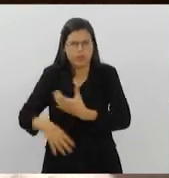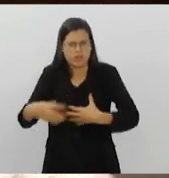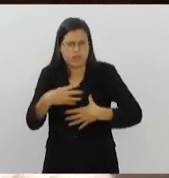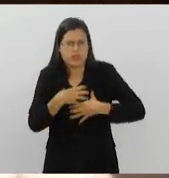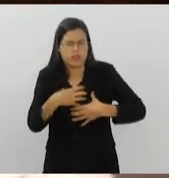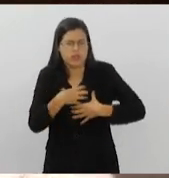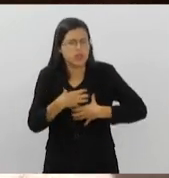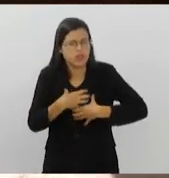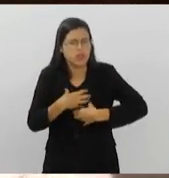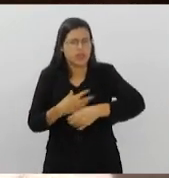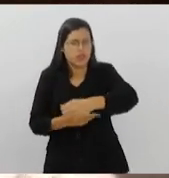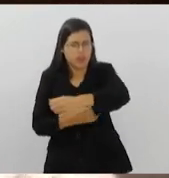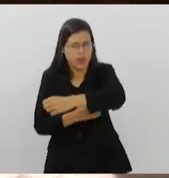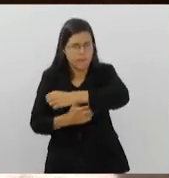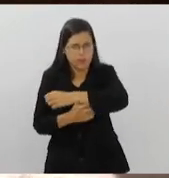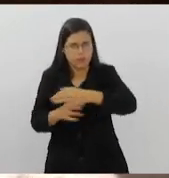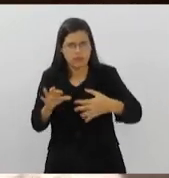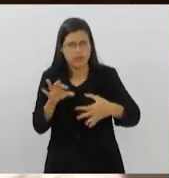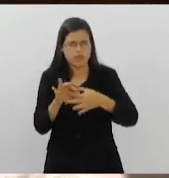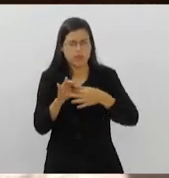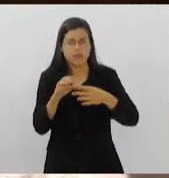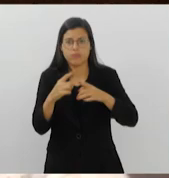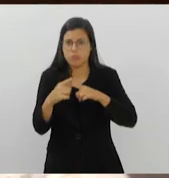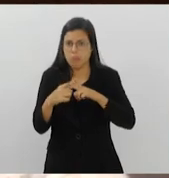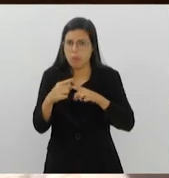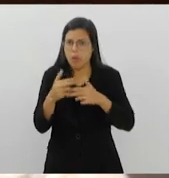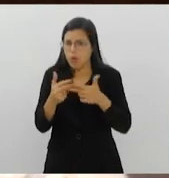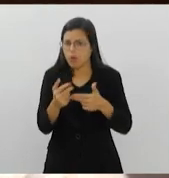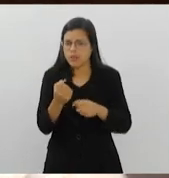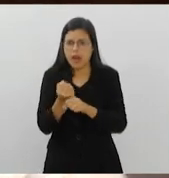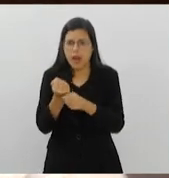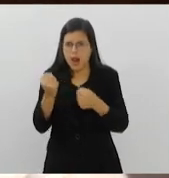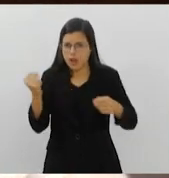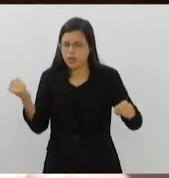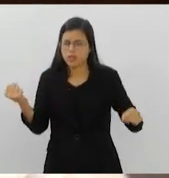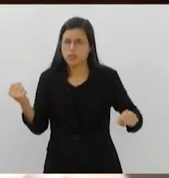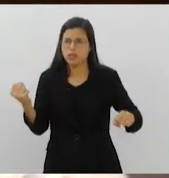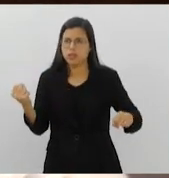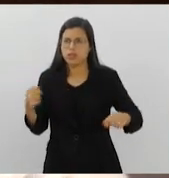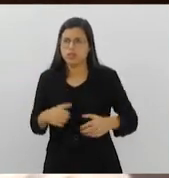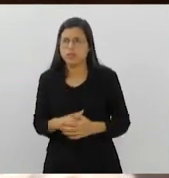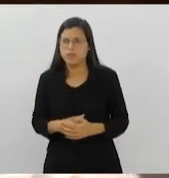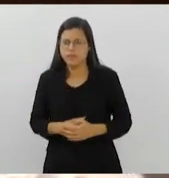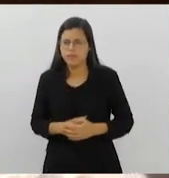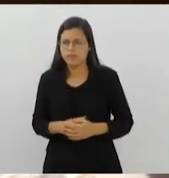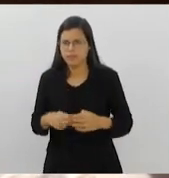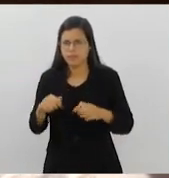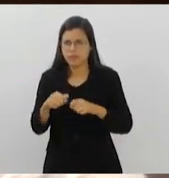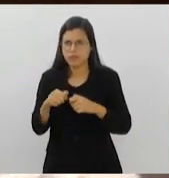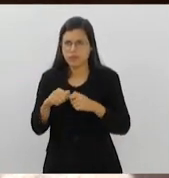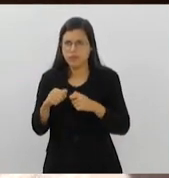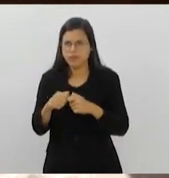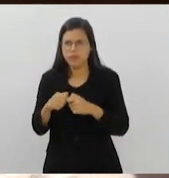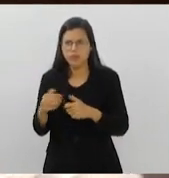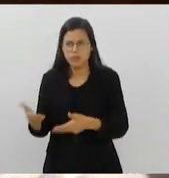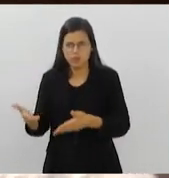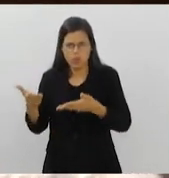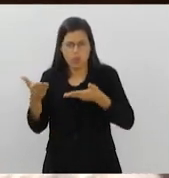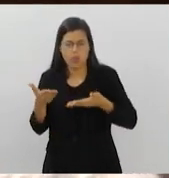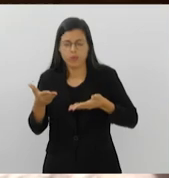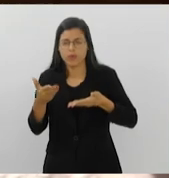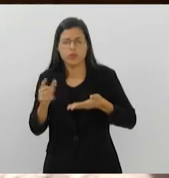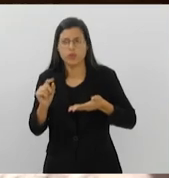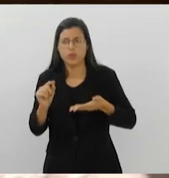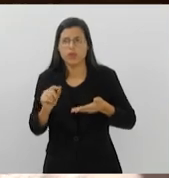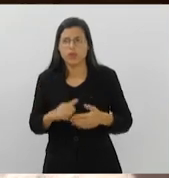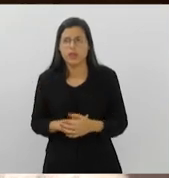coisa grandiosa. Eu ouso em fazer um convite aqui, capitaneado pelo senhor,